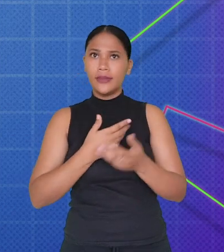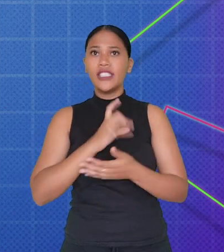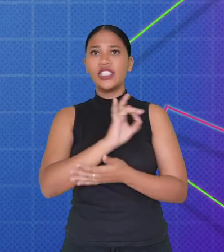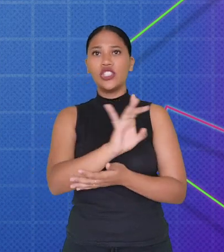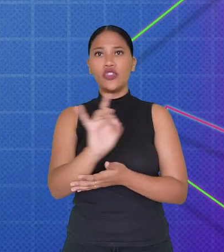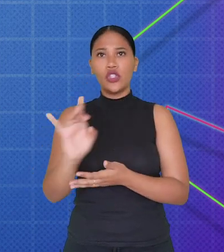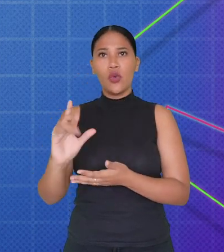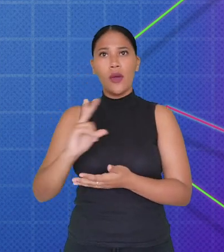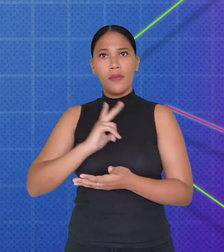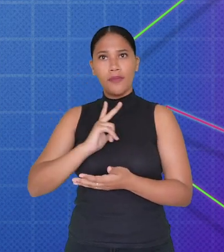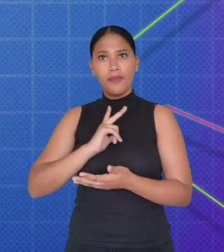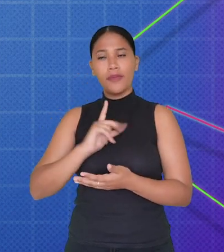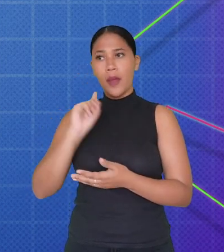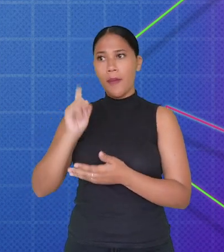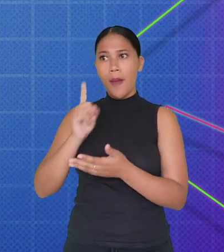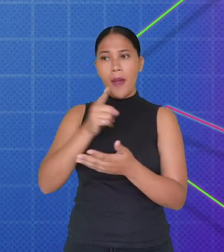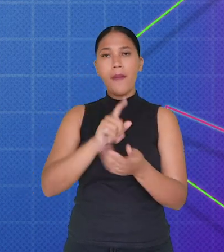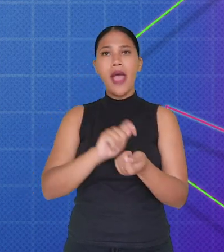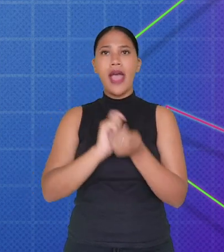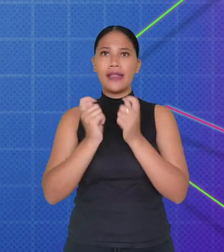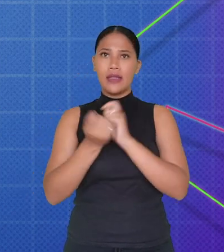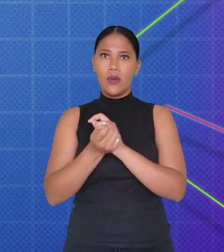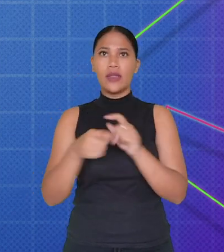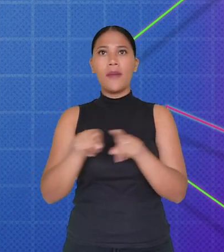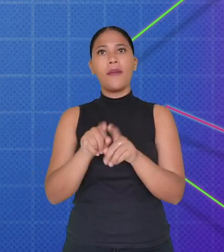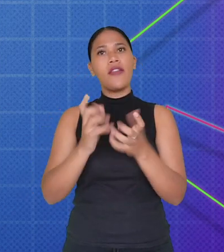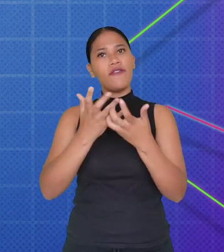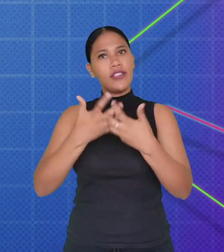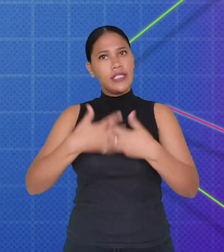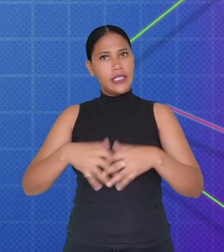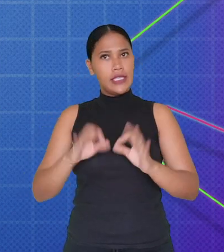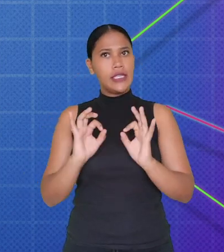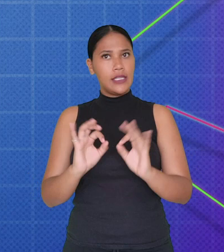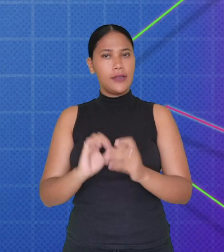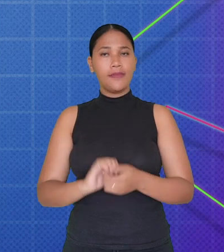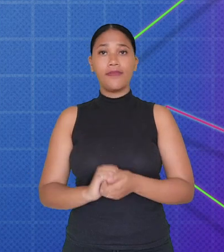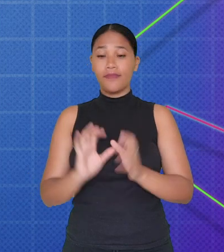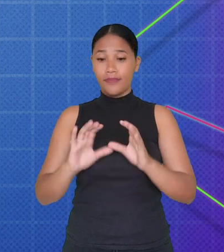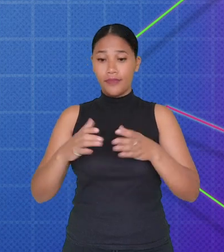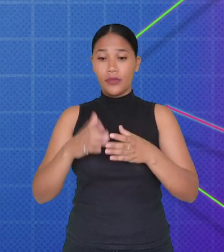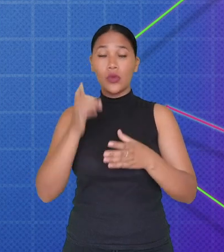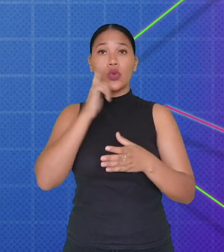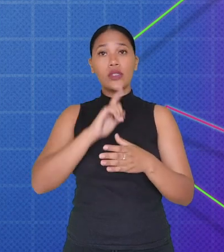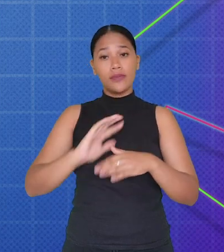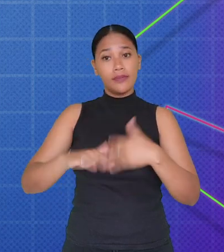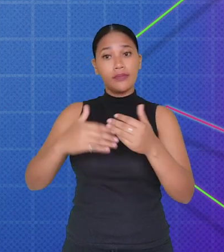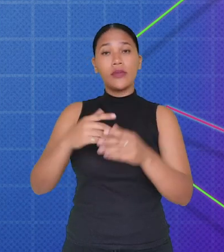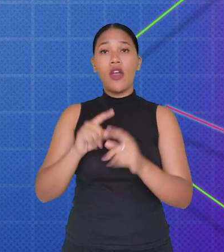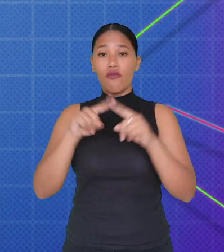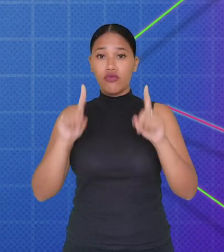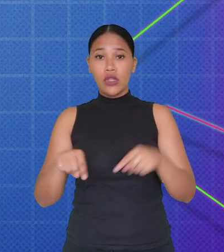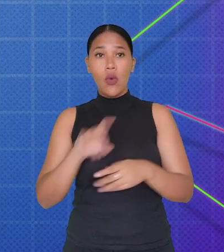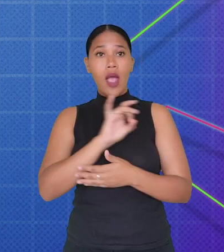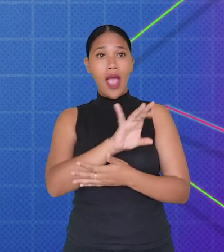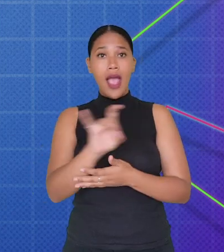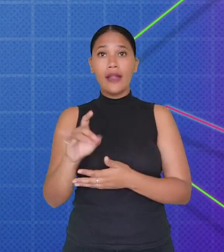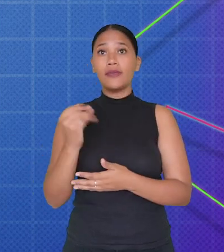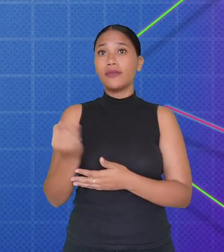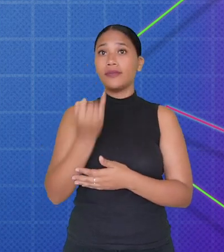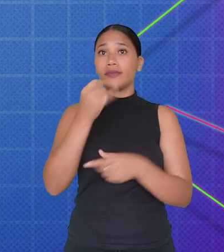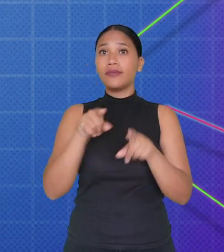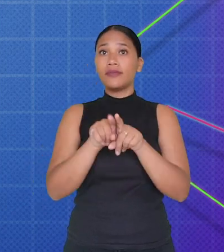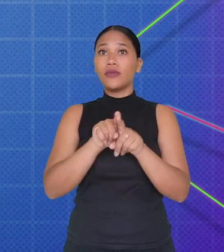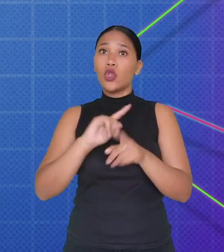as habilidades individuais para delegar tarefas de forma adequada e eficiente para que a equipe possa desempenhar bem suas funções